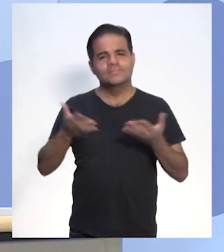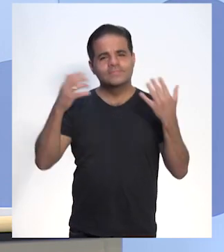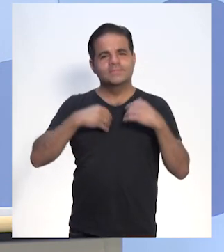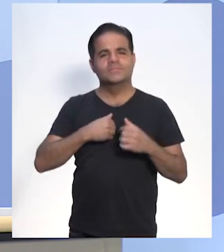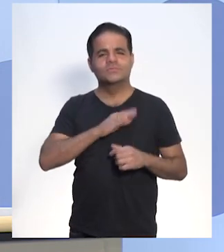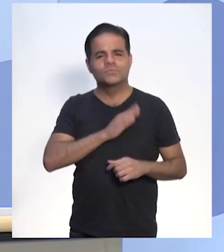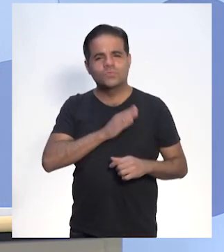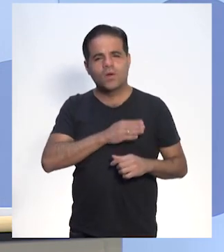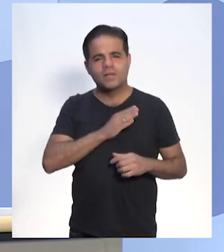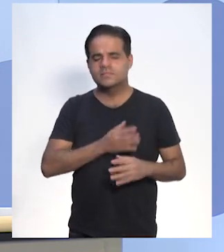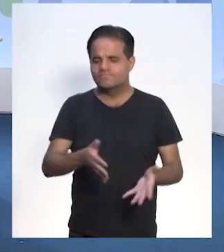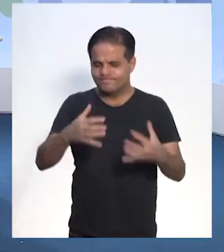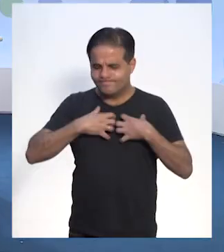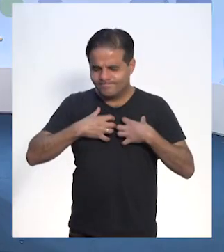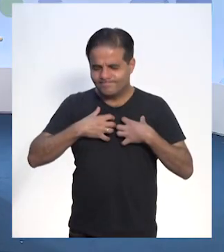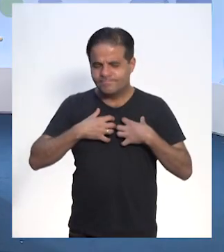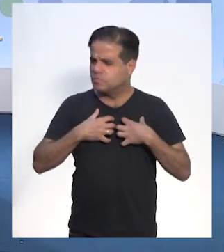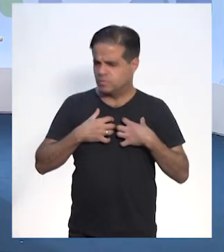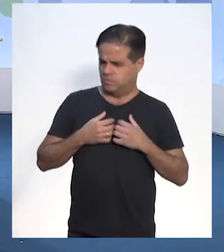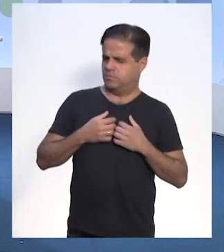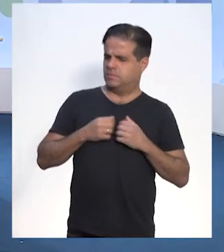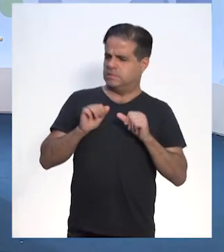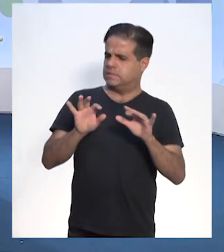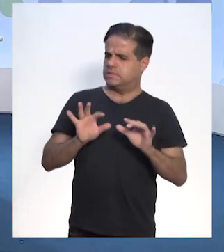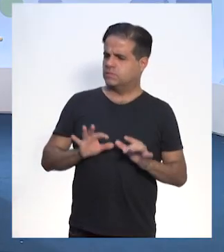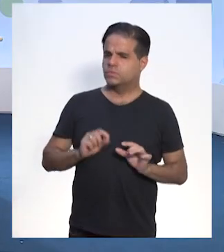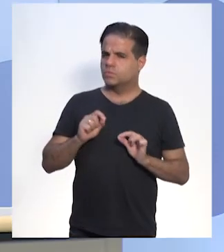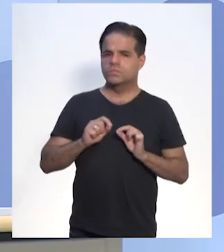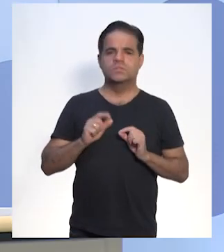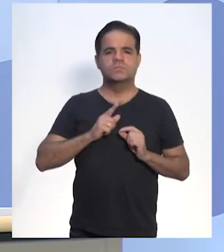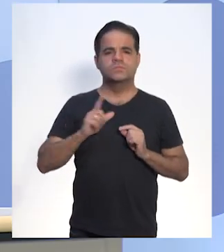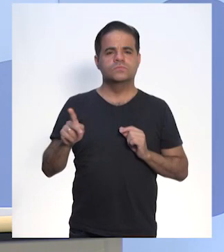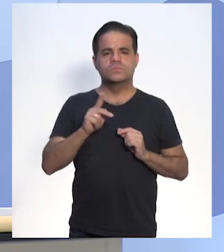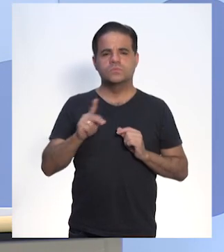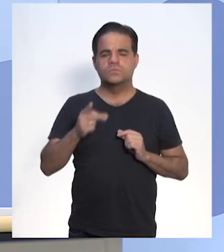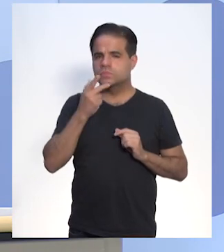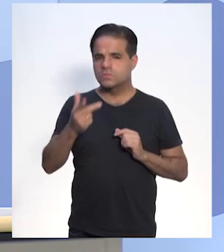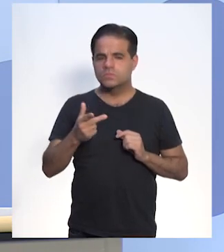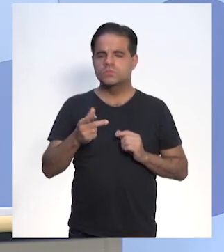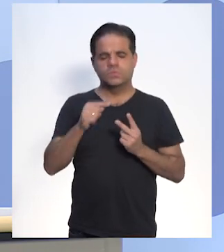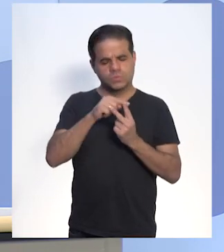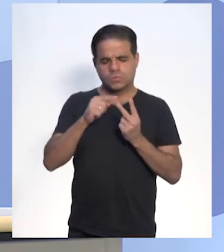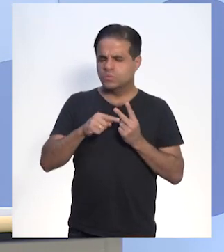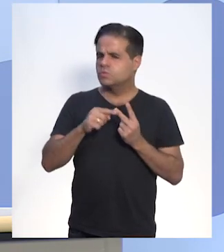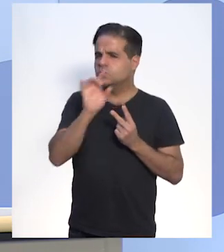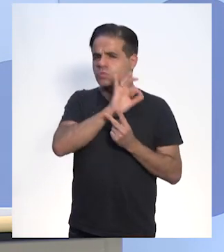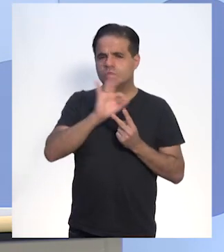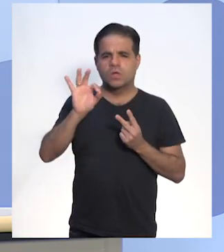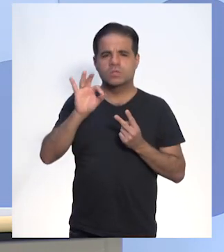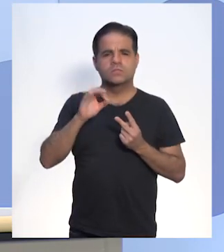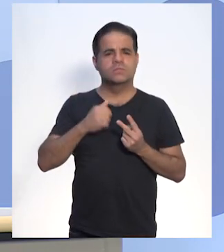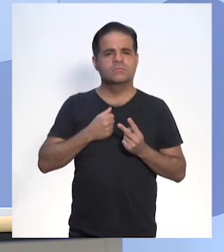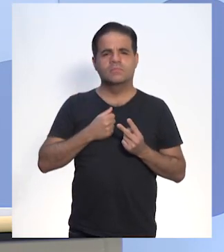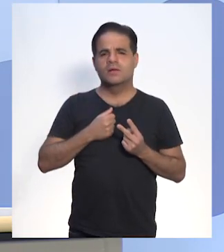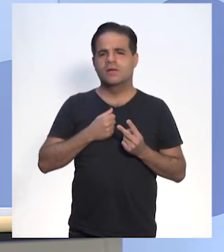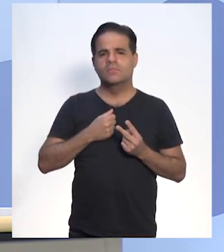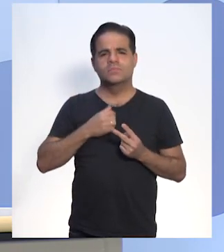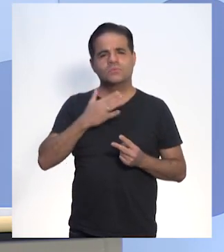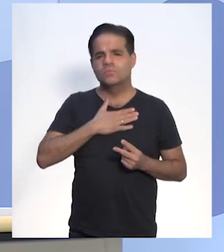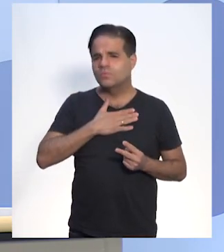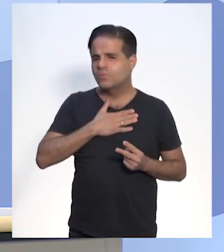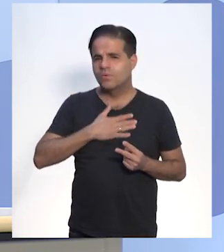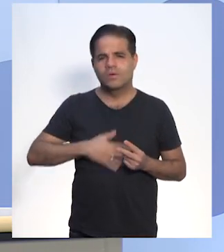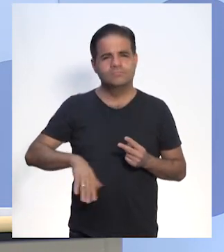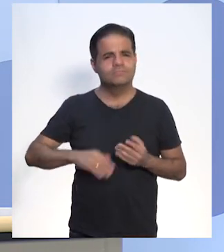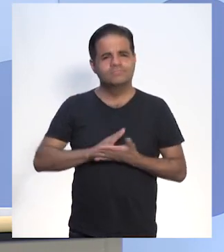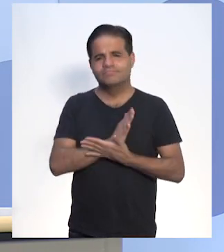no coração agora. O que ela escreveu? Teve um que colocou assim, autores excelentes, mas não aguento mais o CMSP. Ai, pronto,